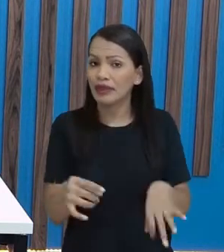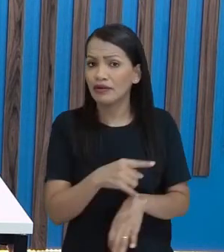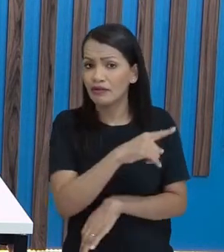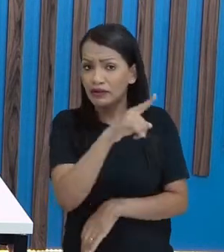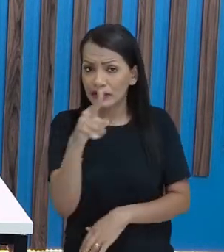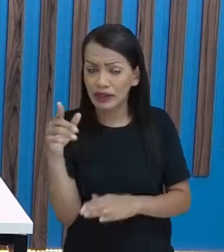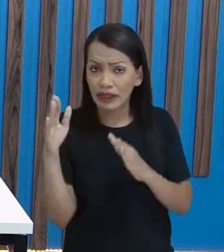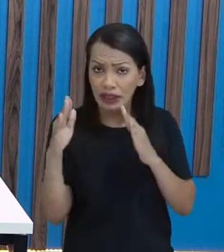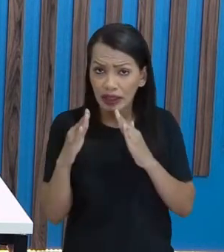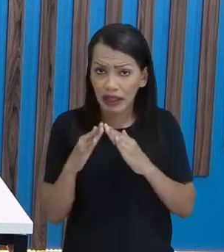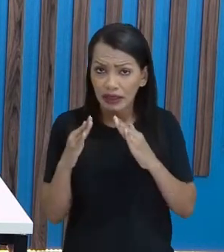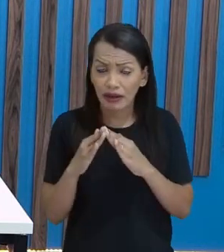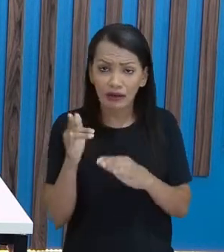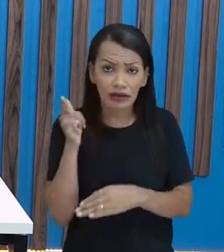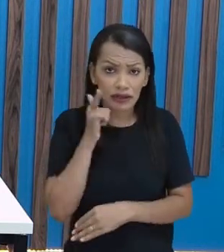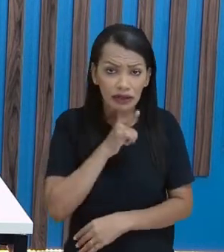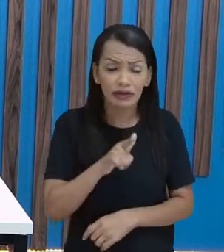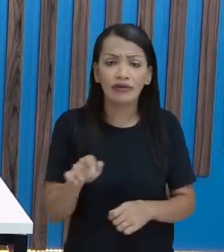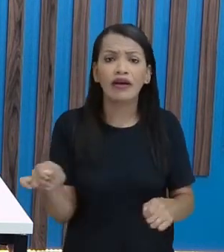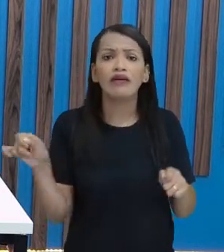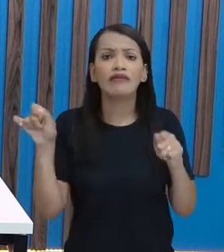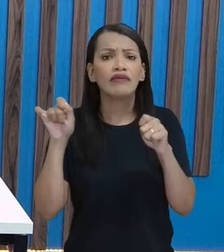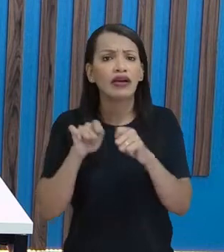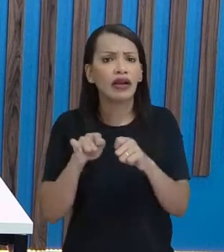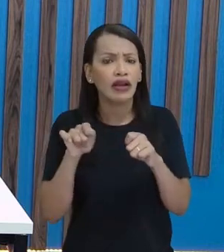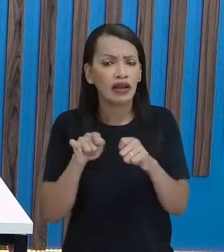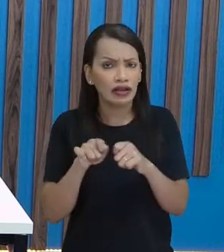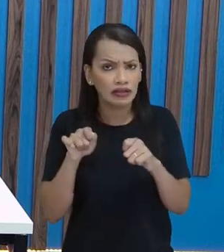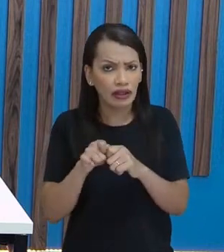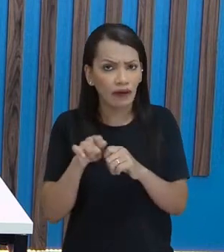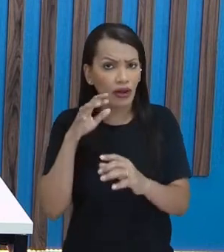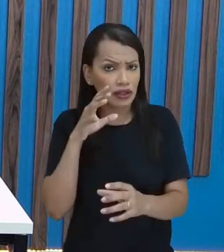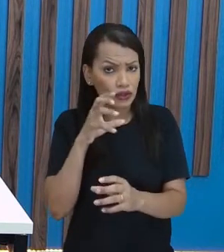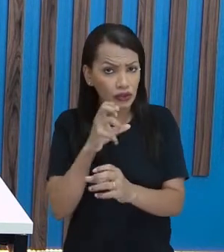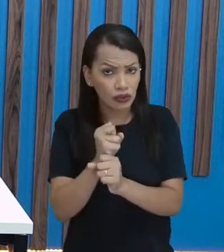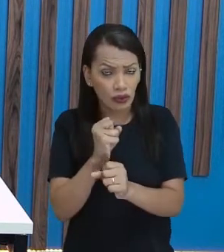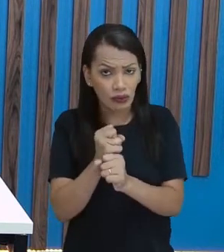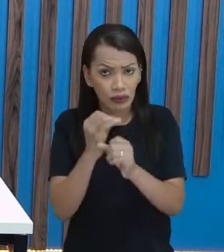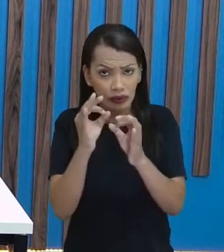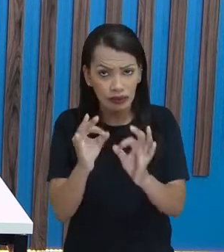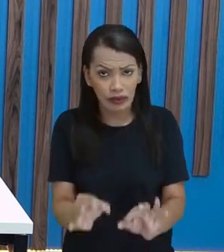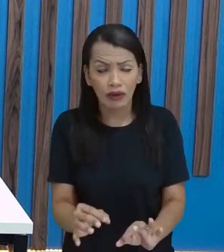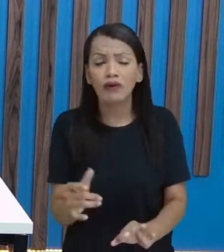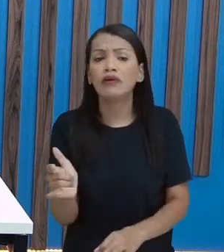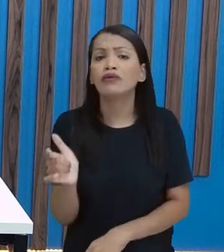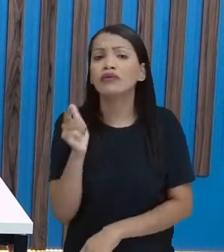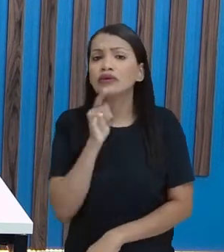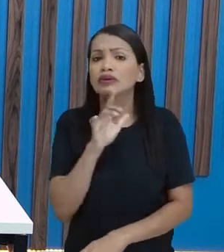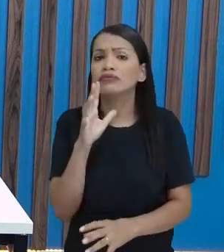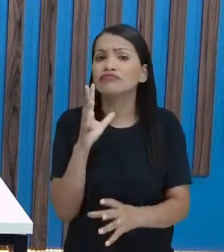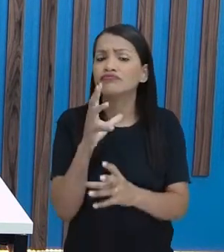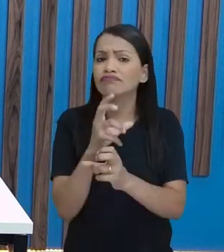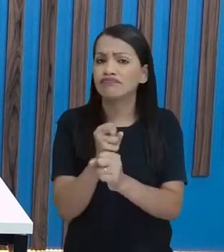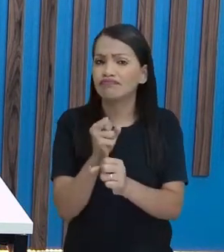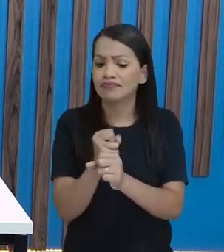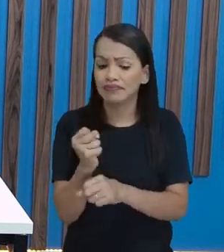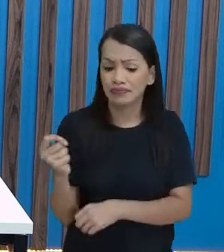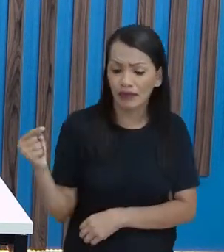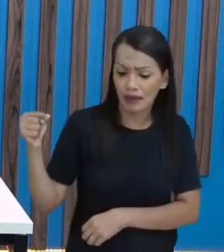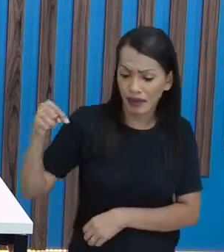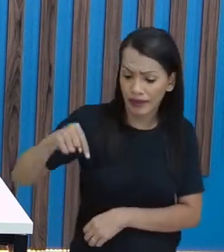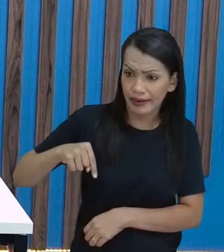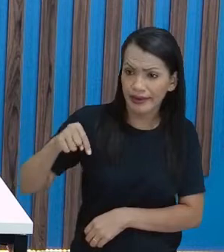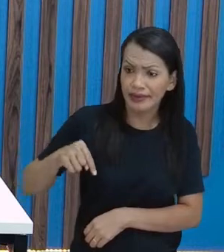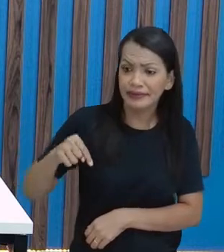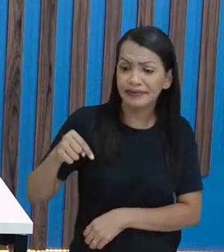conseguiu fazer a continha certinha? Conseguiu fazer a soma, né? Conseguiu somar os valores aqui, ó,